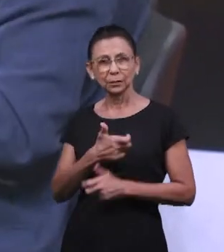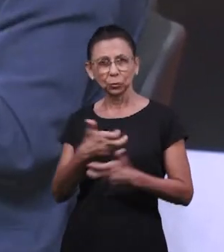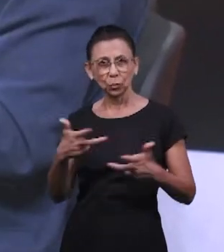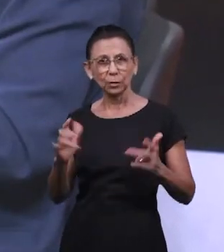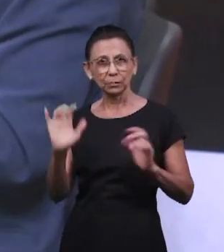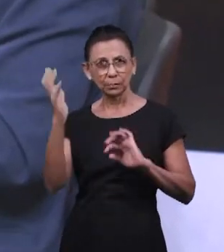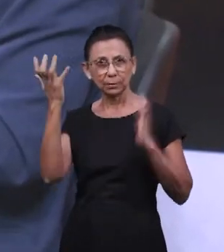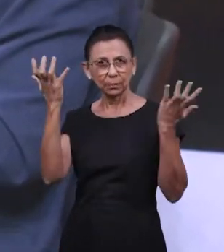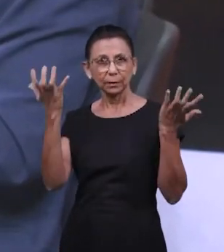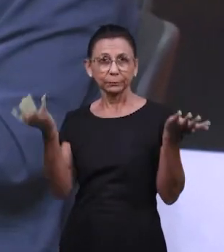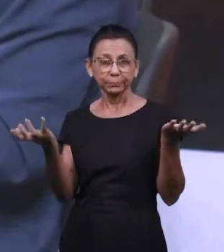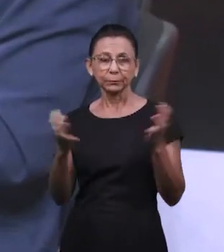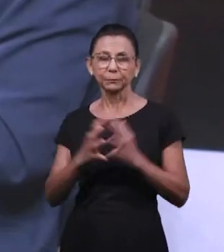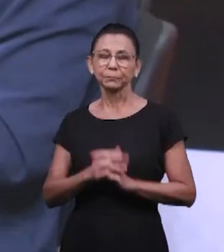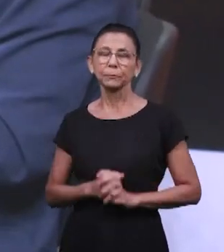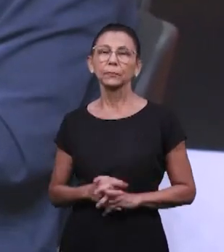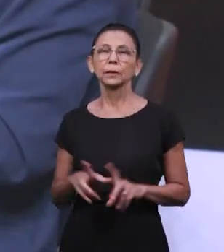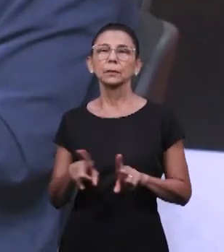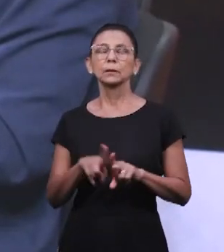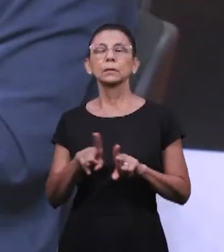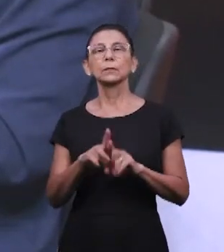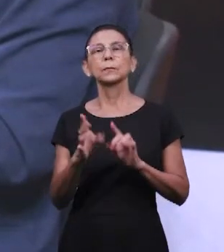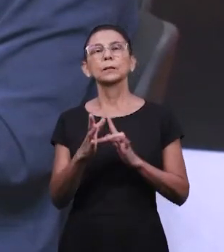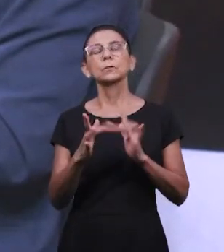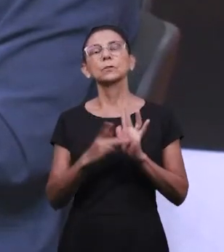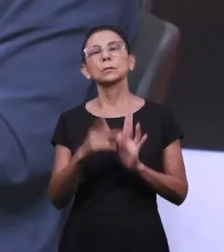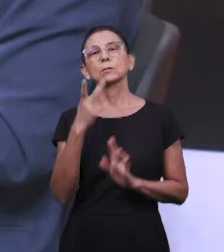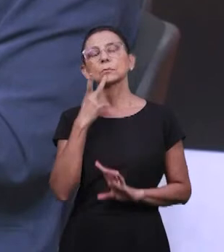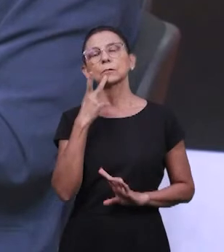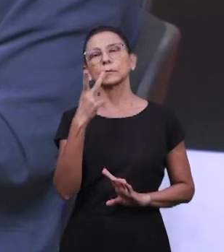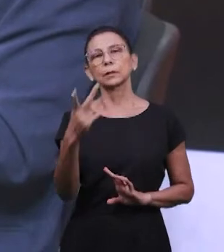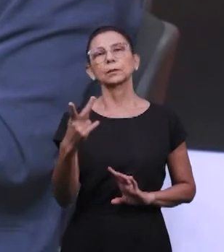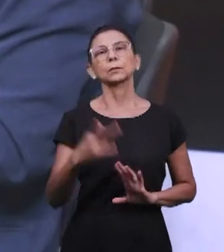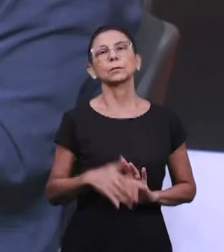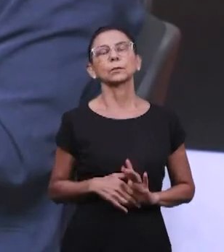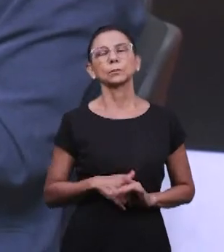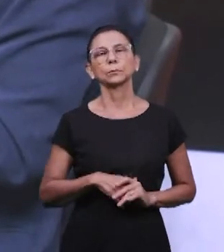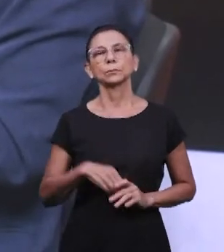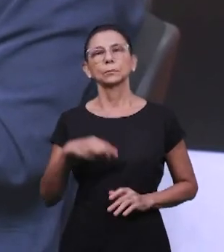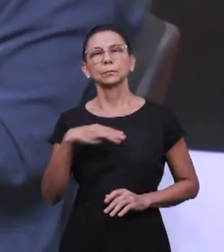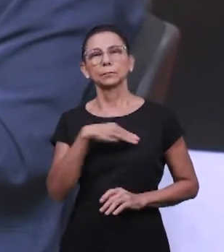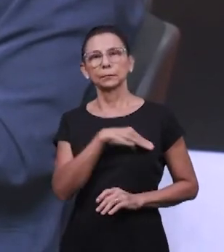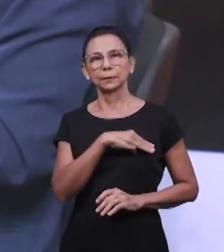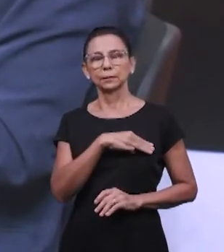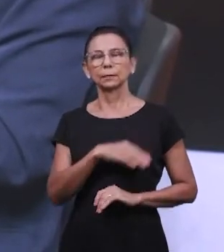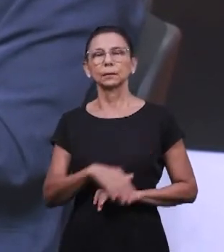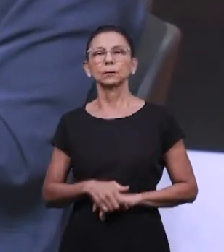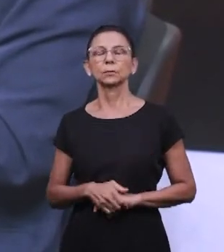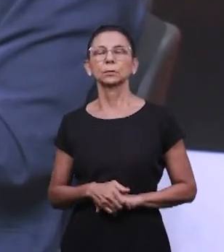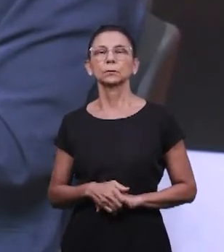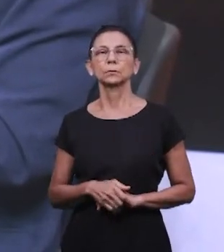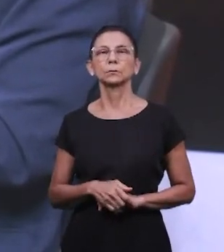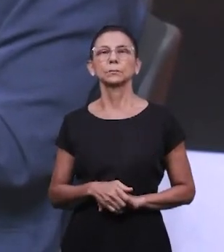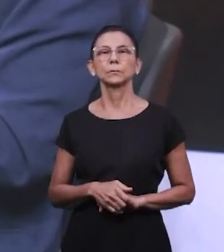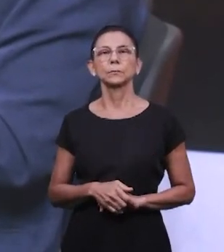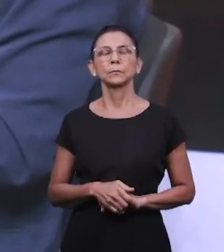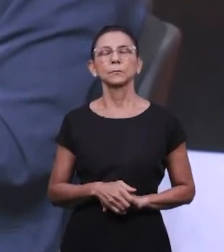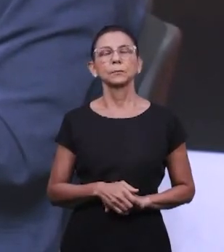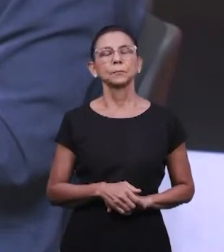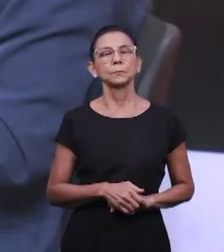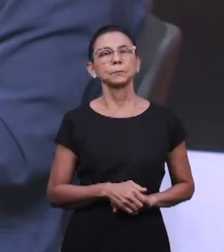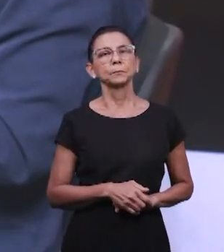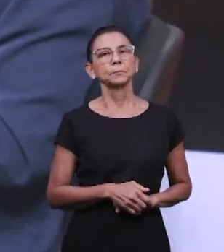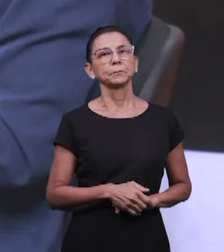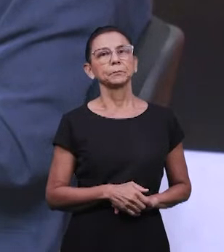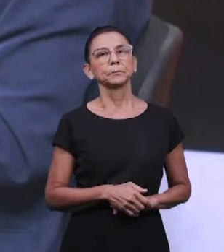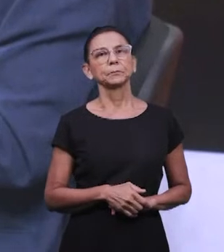falou o seguinte, ele deu um exemplo na Bíblia, em Mateus 18, ele trouxe um menino e botou, quem não fizer igual essa criança não vai herdar